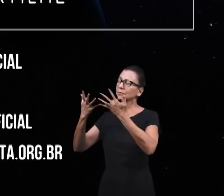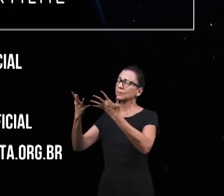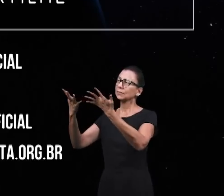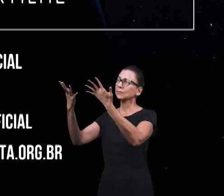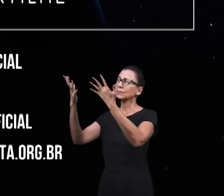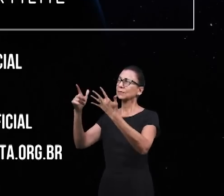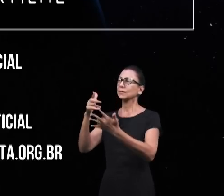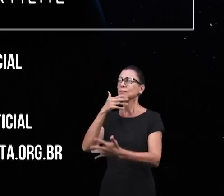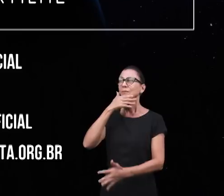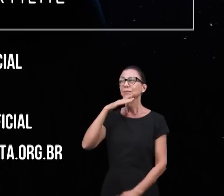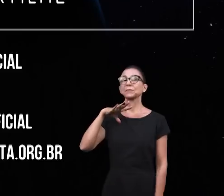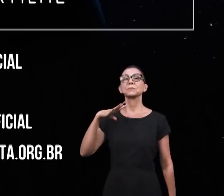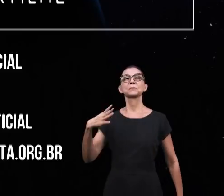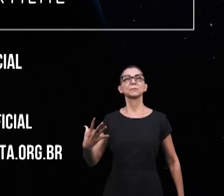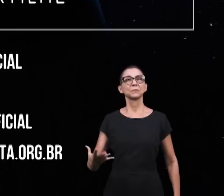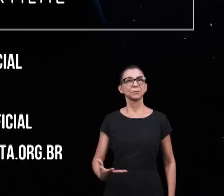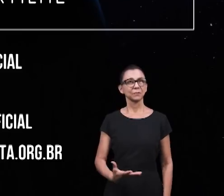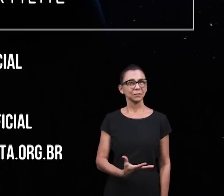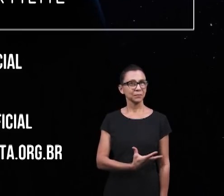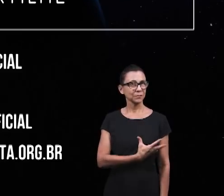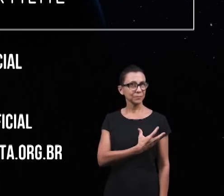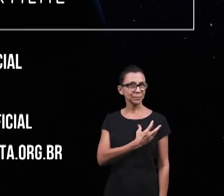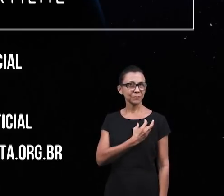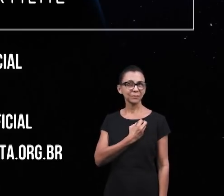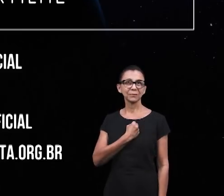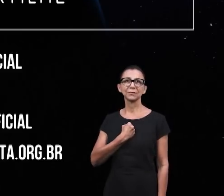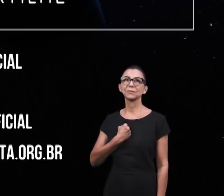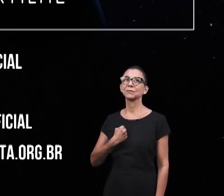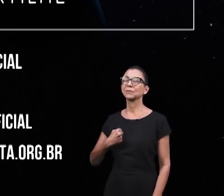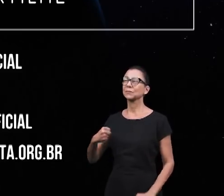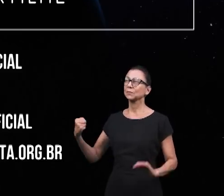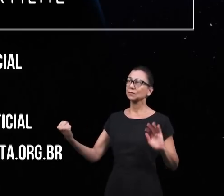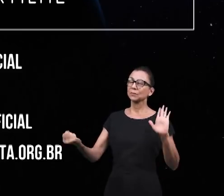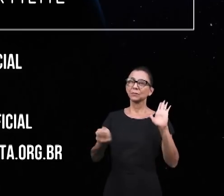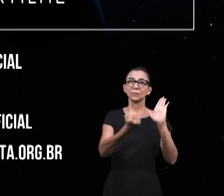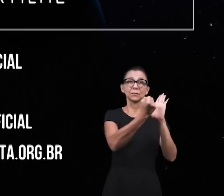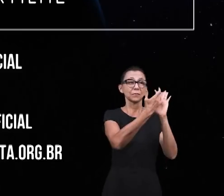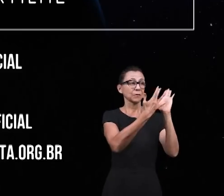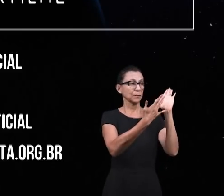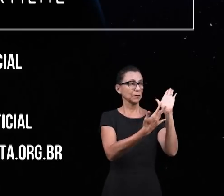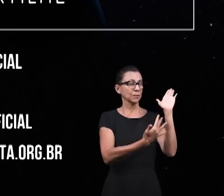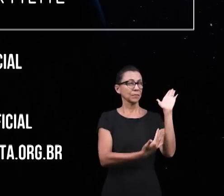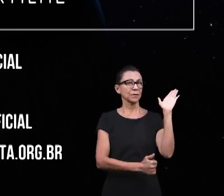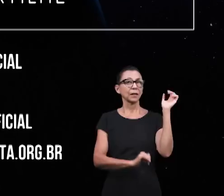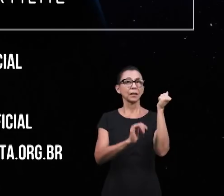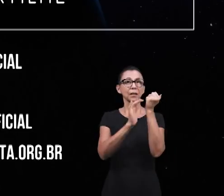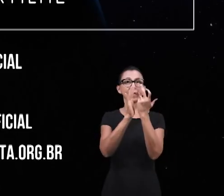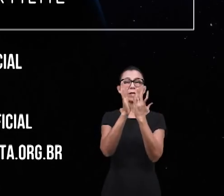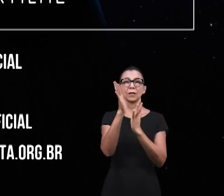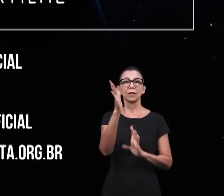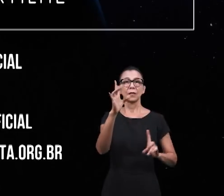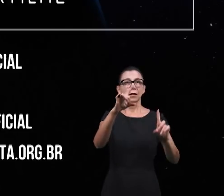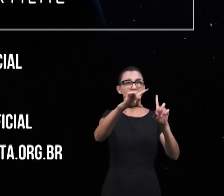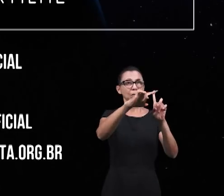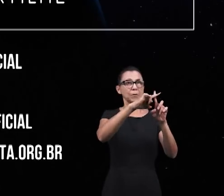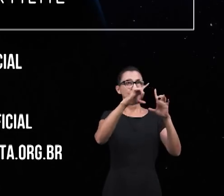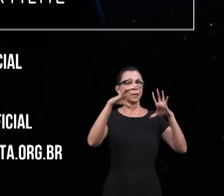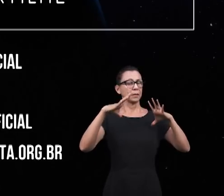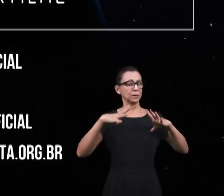meu Salvador. Já me lavou teu sangue